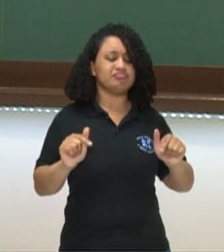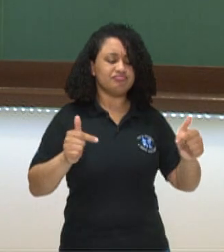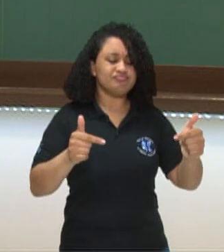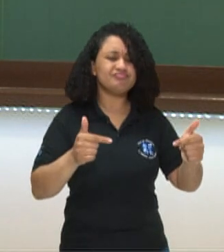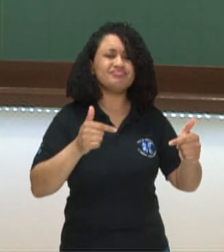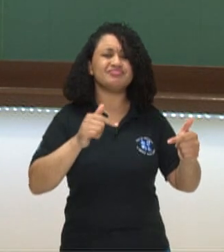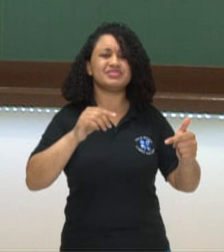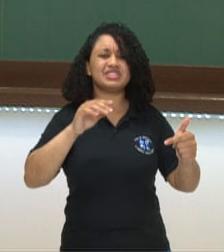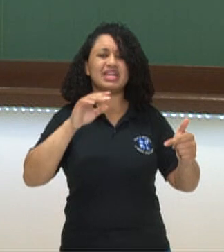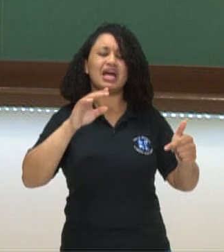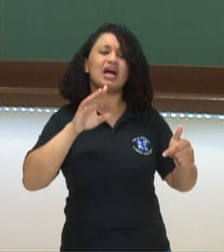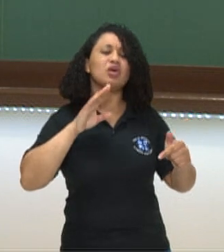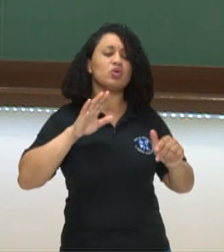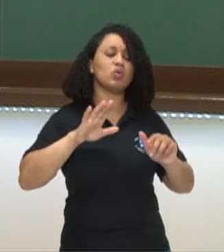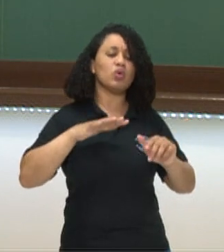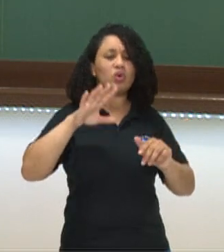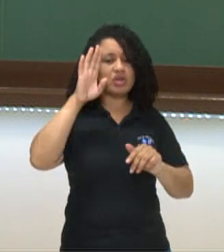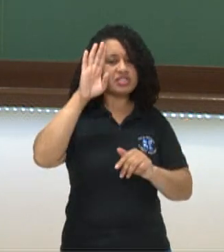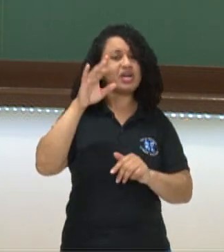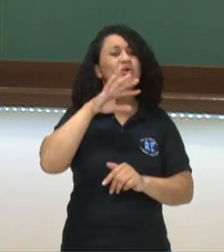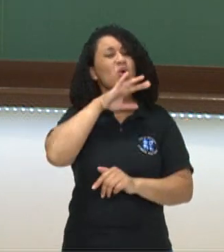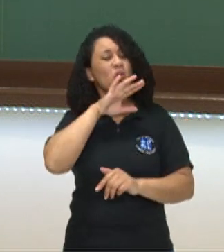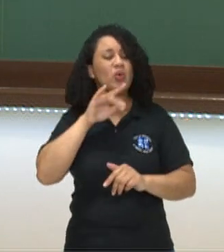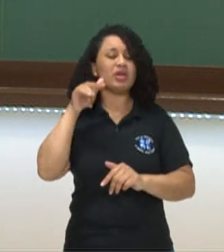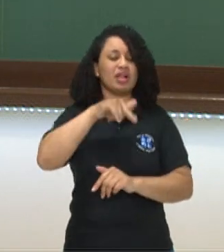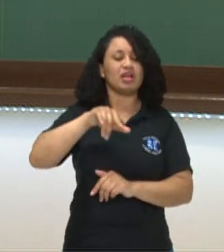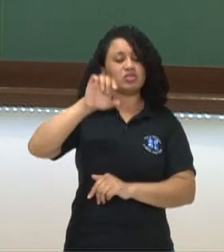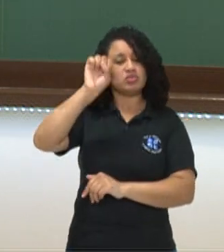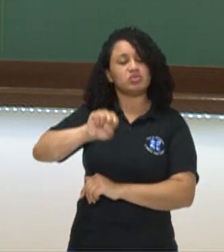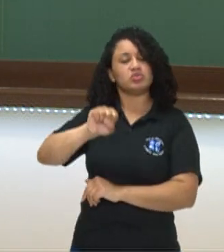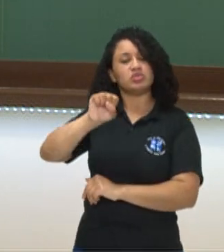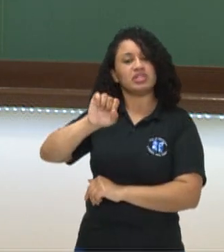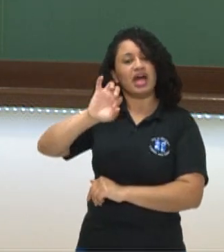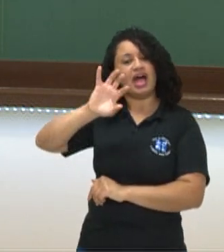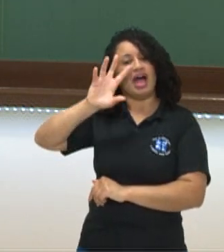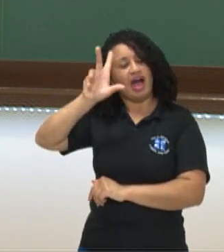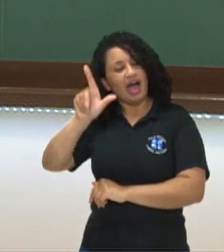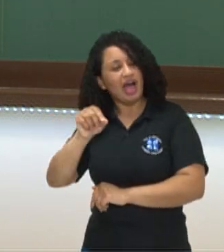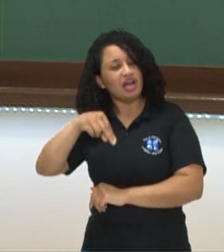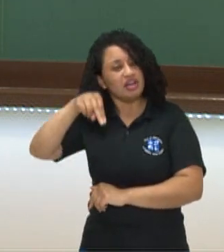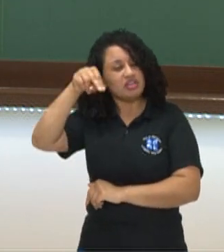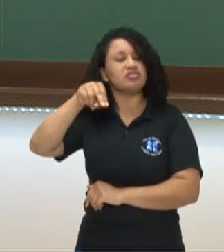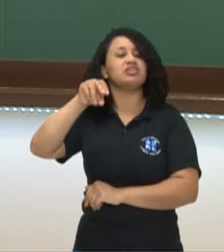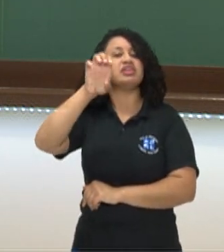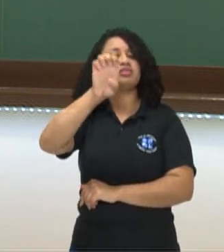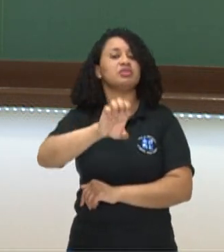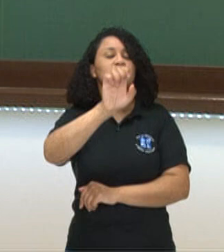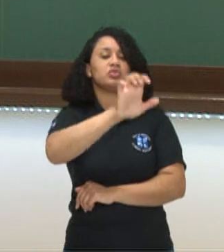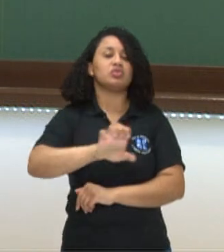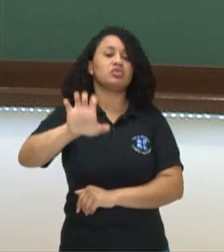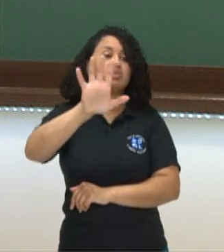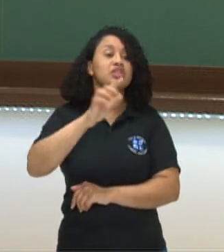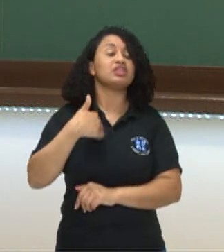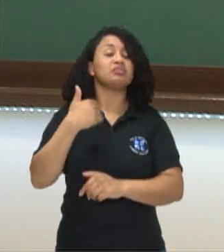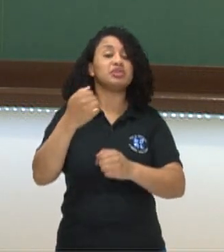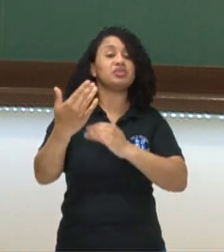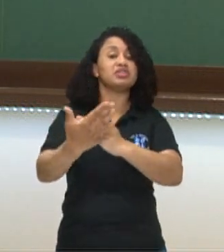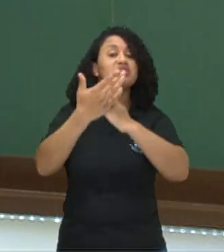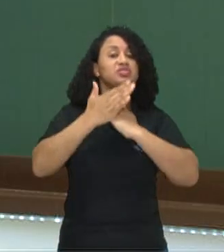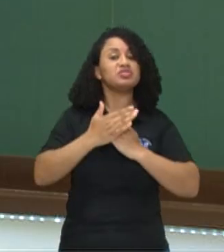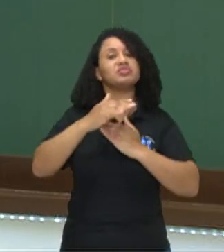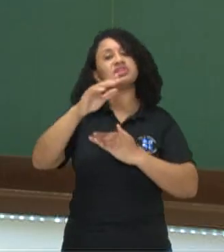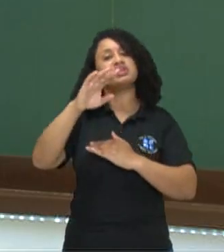sul da Europa, no norte da África, e teve que contar com a ajuda de tropas alemãs para conseguir ter algumas vitórias.